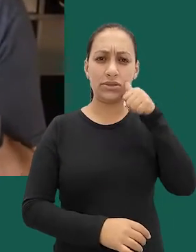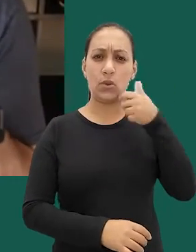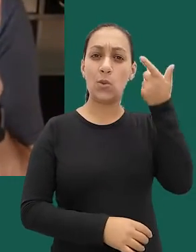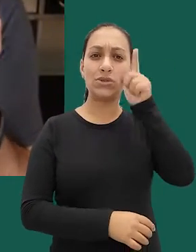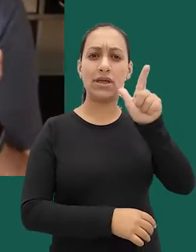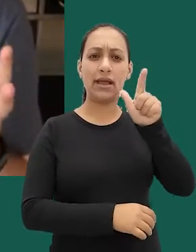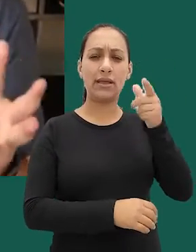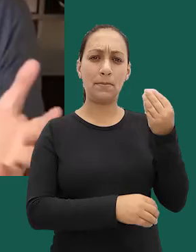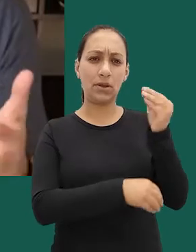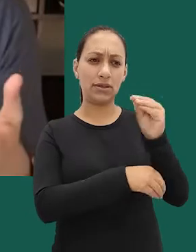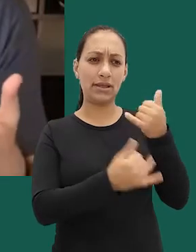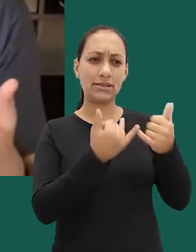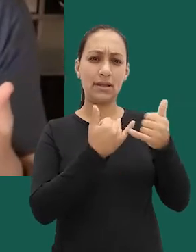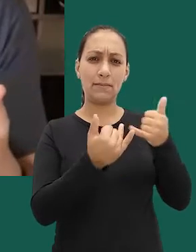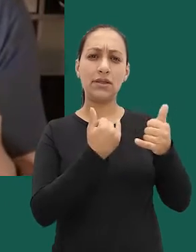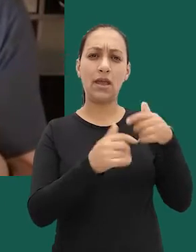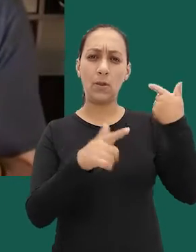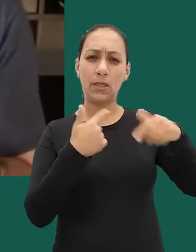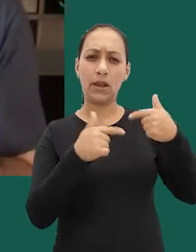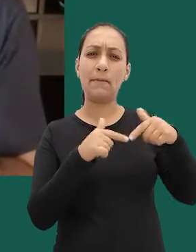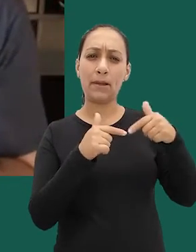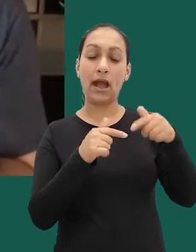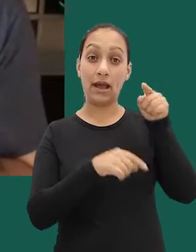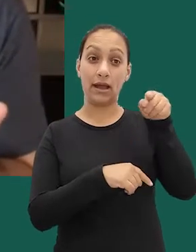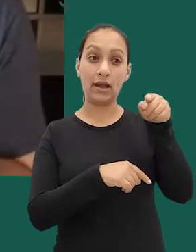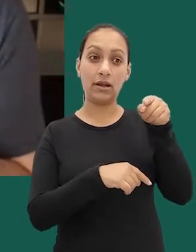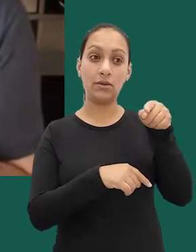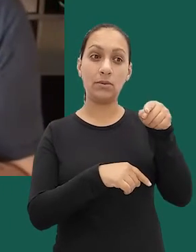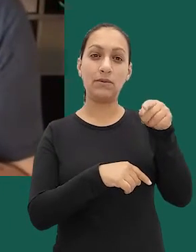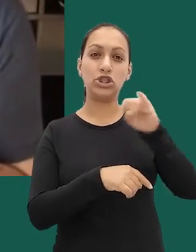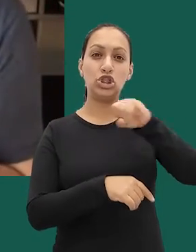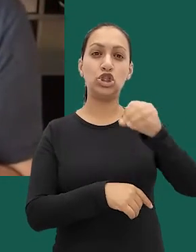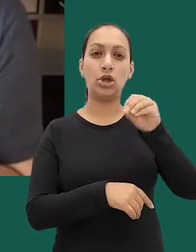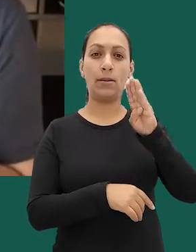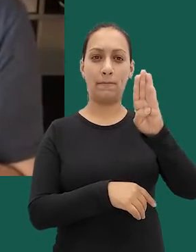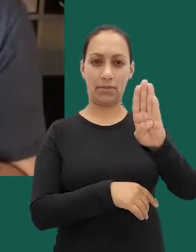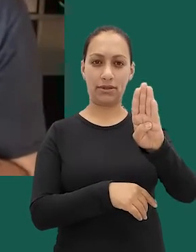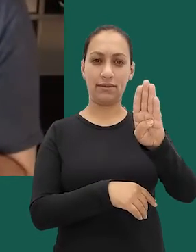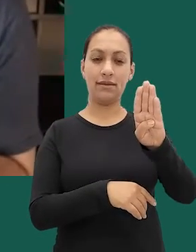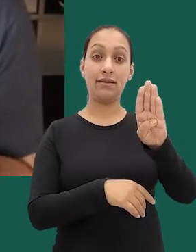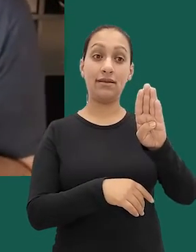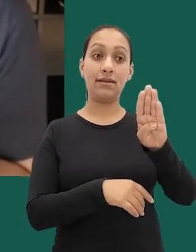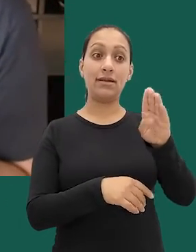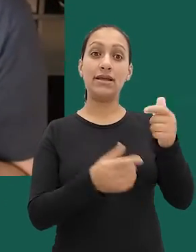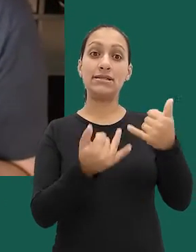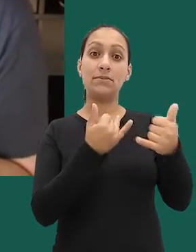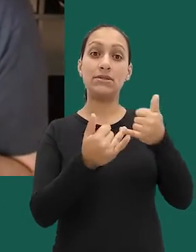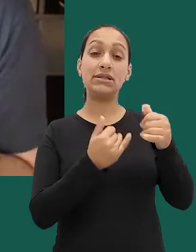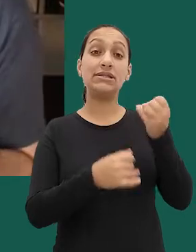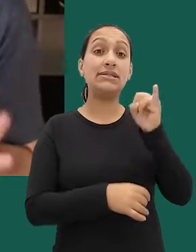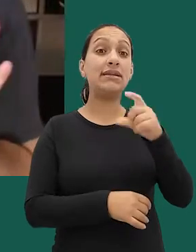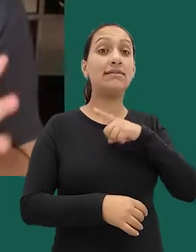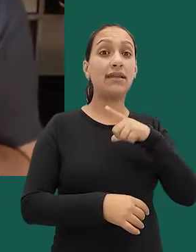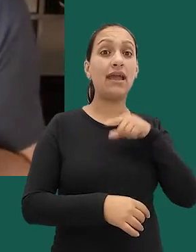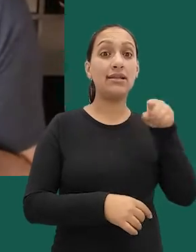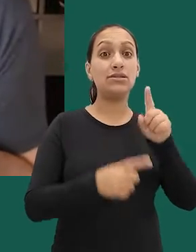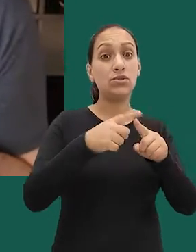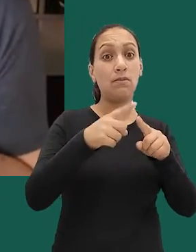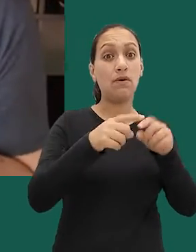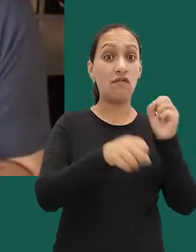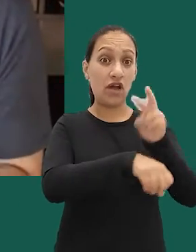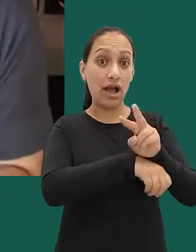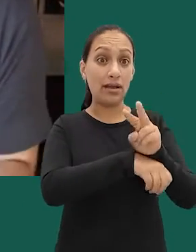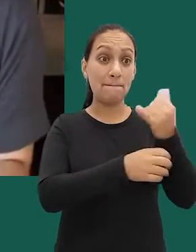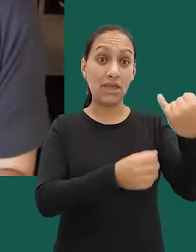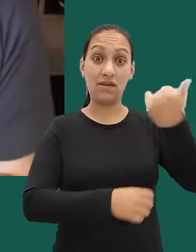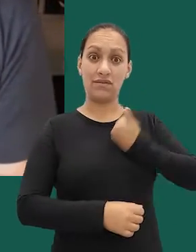o que a gente chama de job alert. Tu pode dizer, se eu estou procurando esse tipo de vaga, me manda quando tiver alguma coisa. O LinkedIn também faz isso. Então, sim, também.